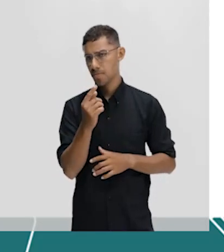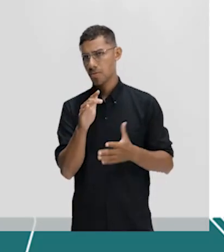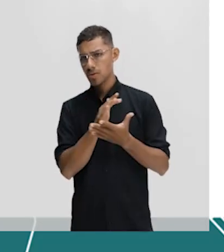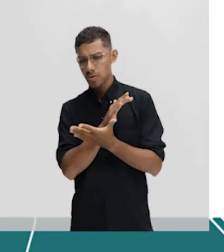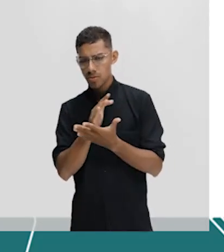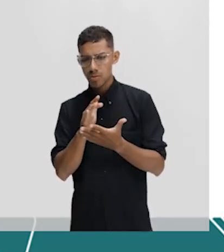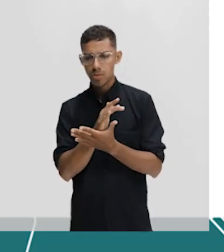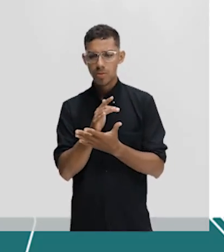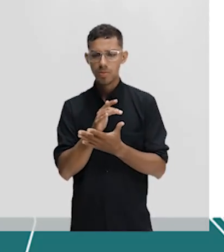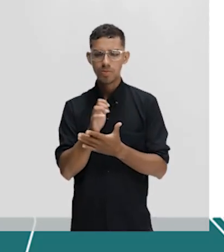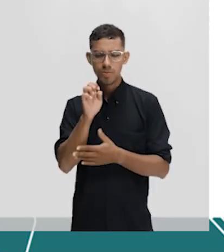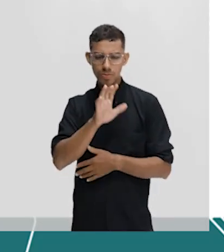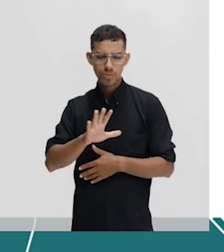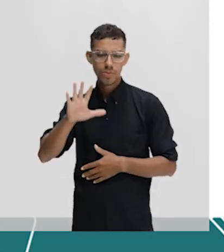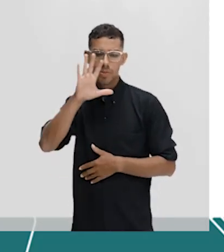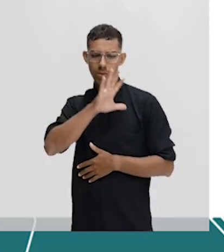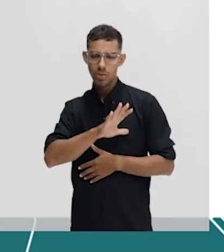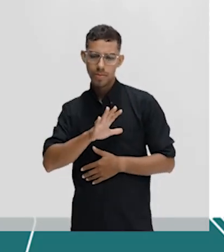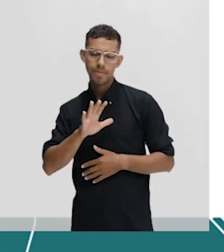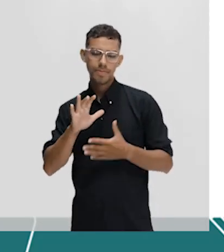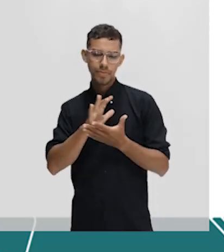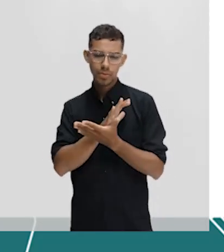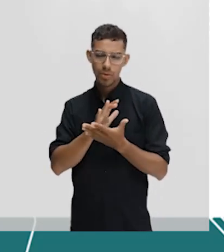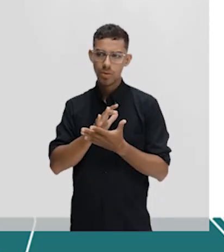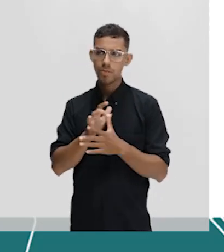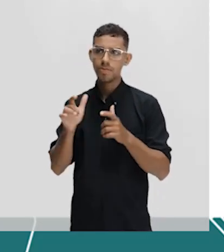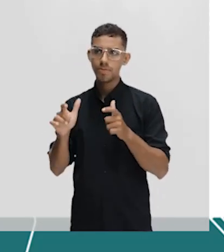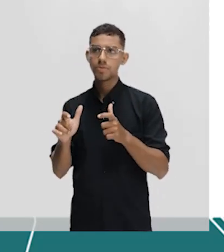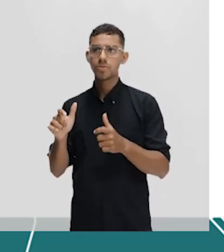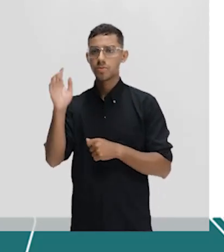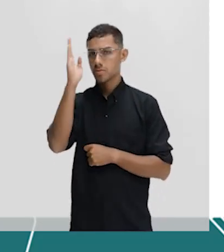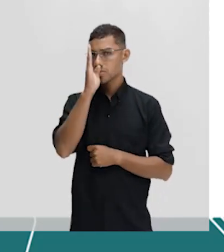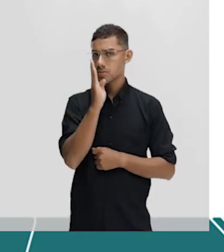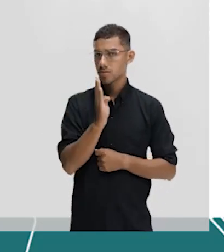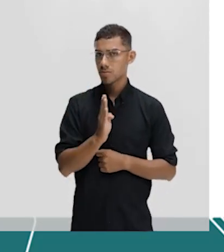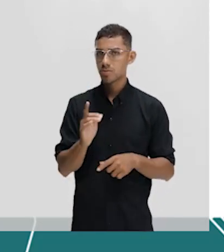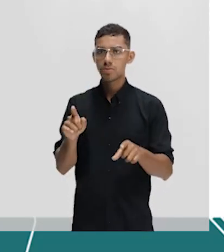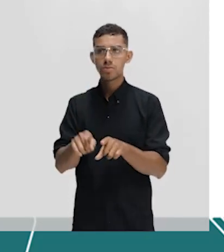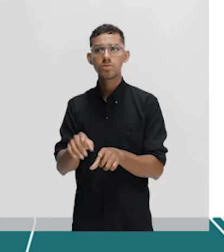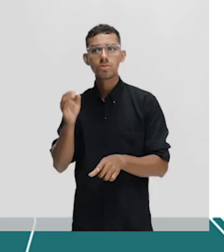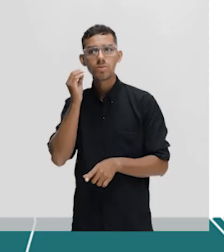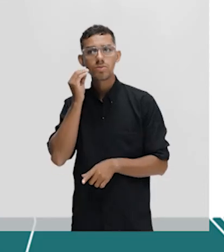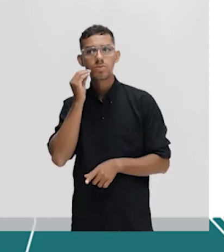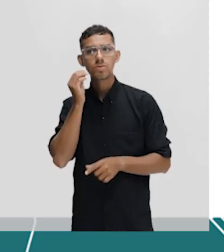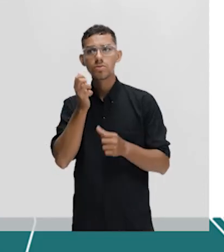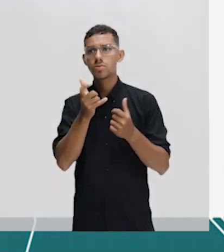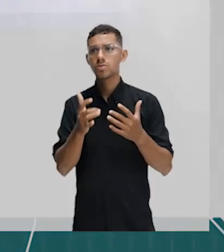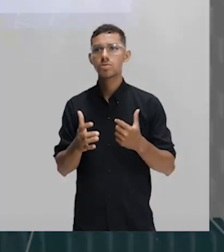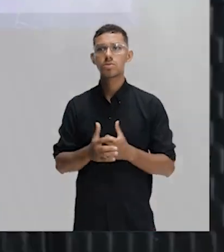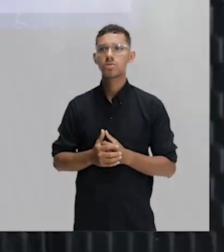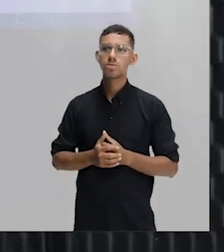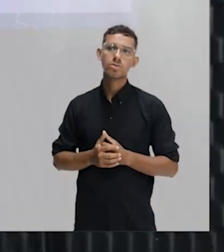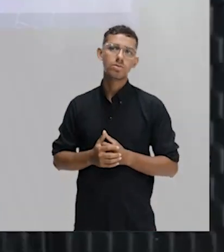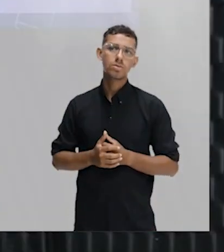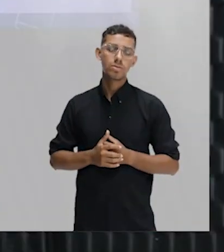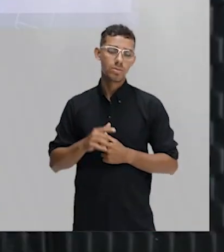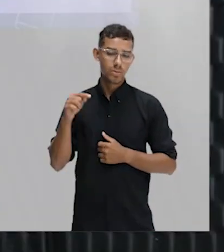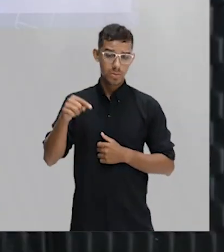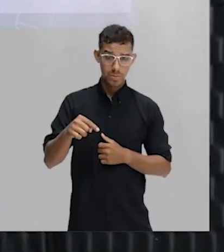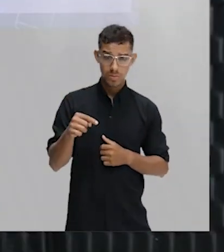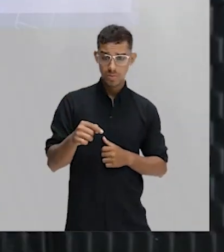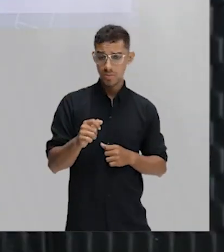poucos lugares na Europa e ainda escolher alguns poucos lugares no Brasil e ainda tentar dizer assim, aqui em São Luís, não, esse aqui tu tem que